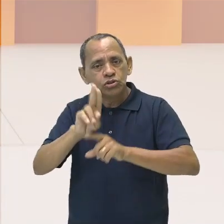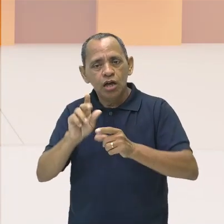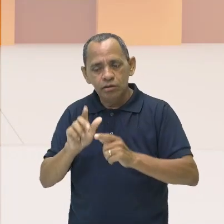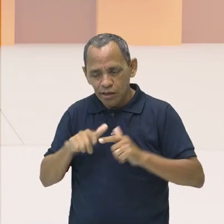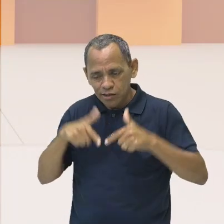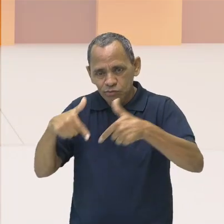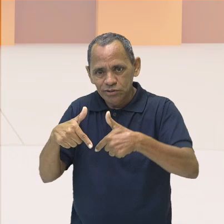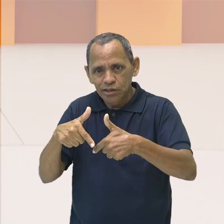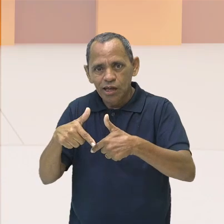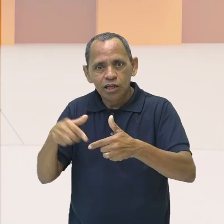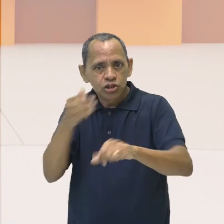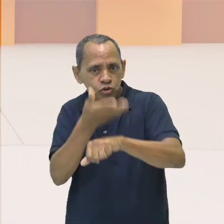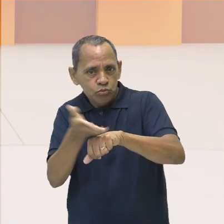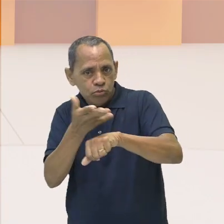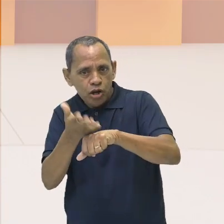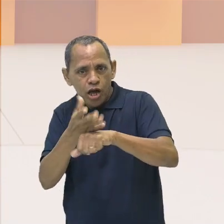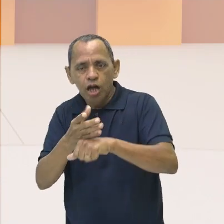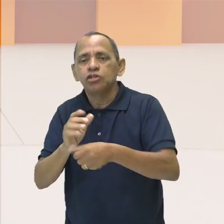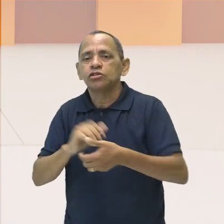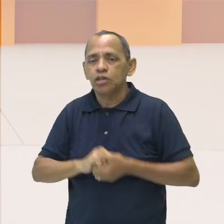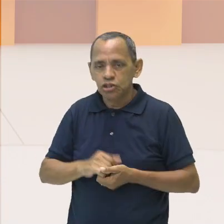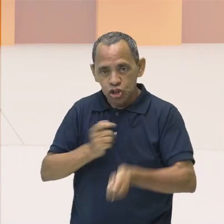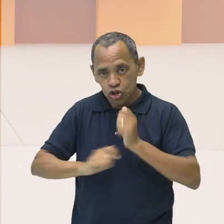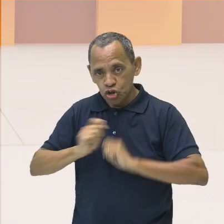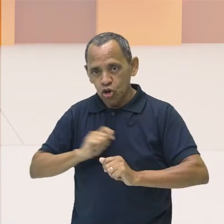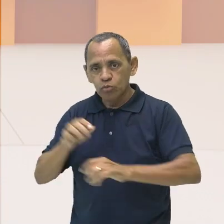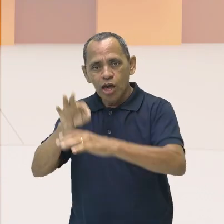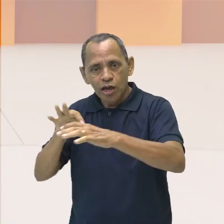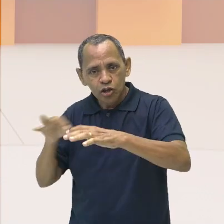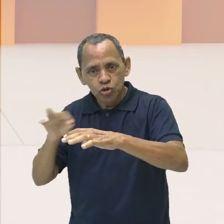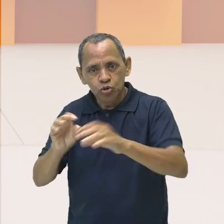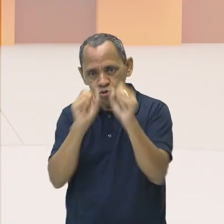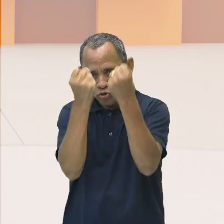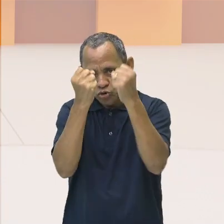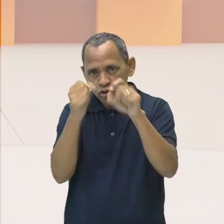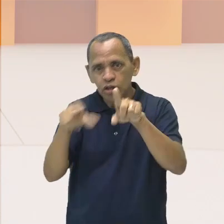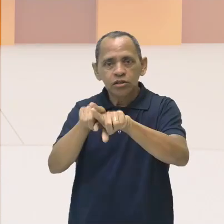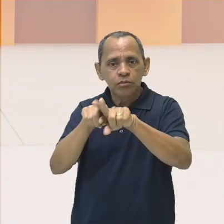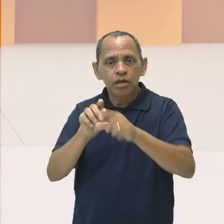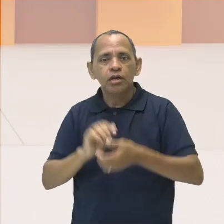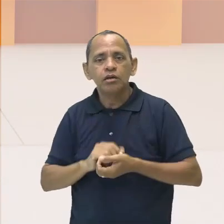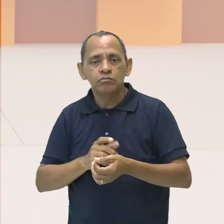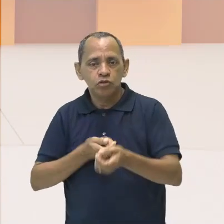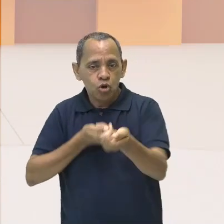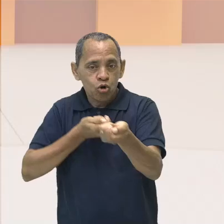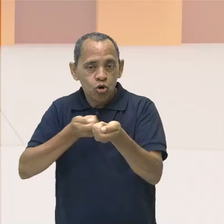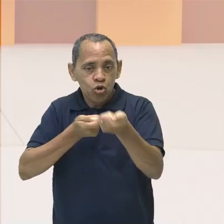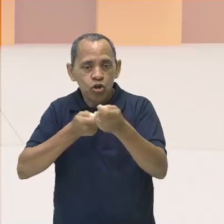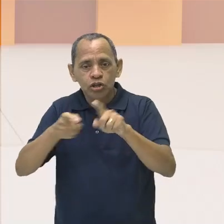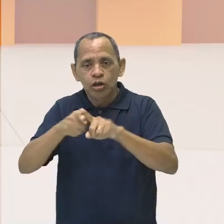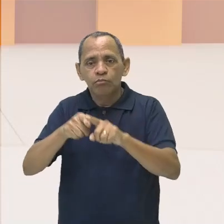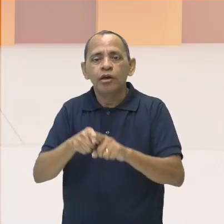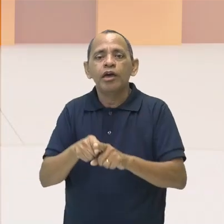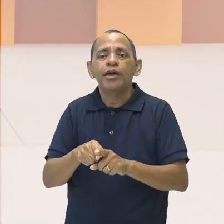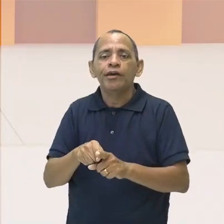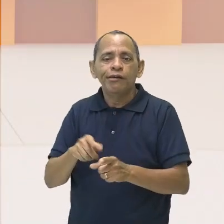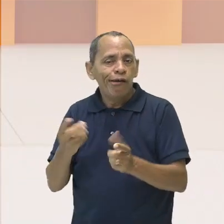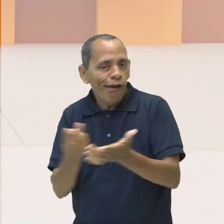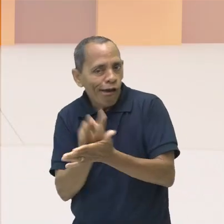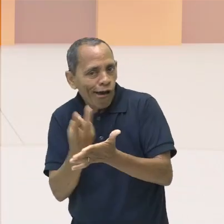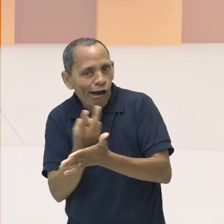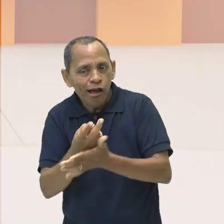atividades econômicas como agricultura, industrialização e o manejo inadequado dos